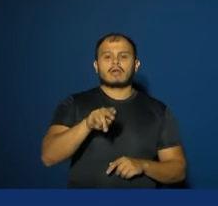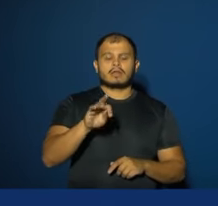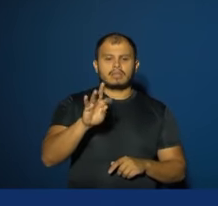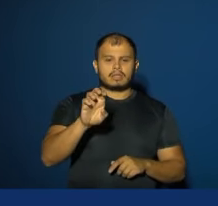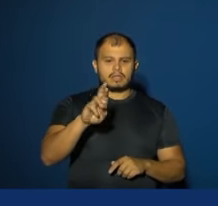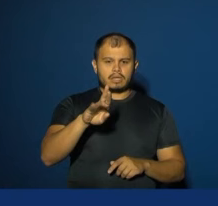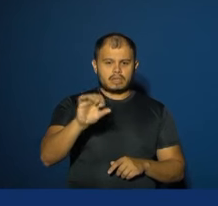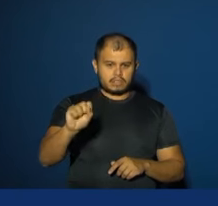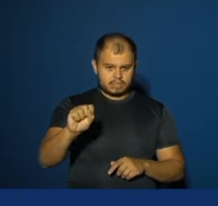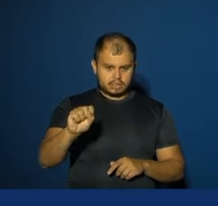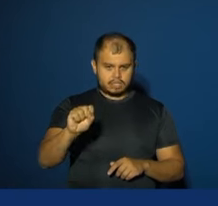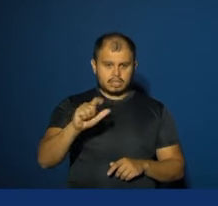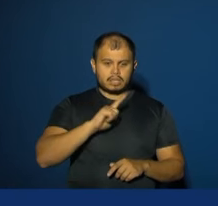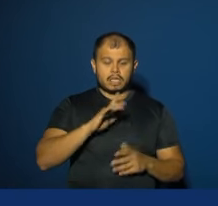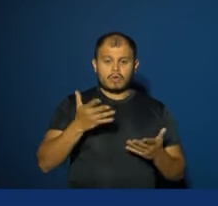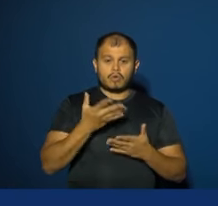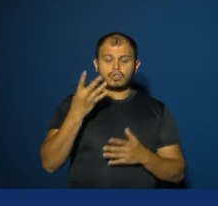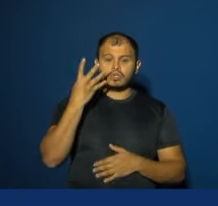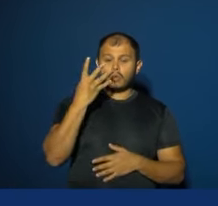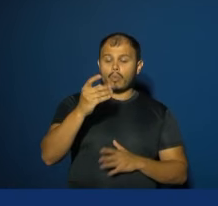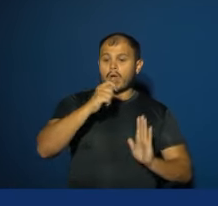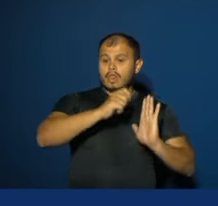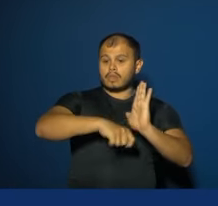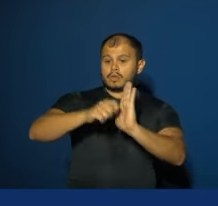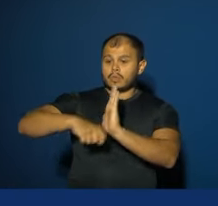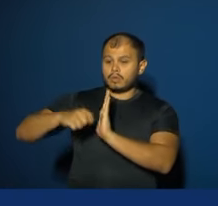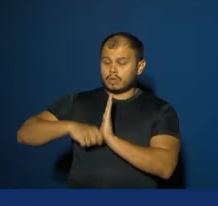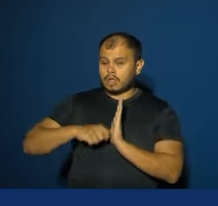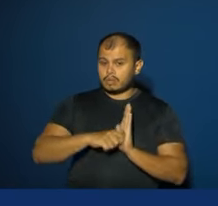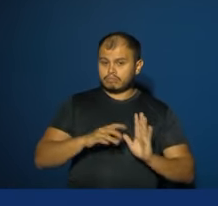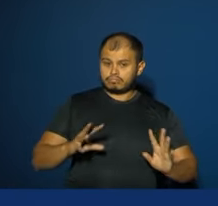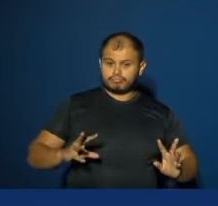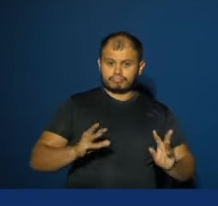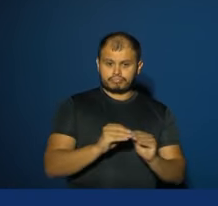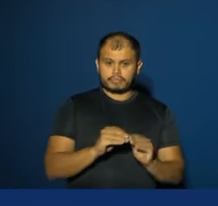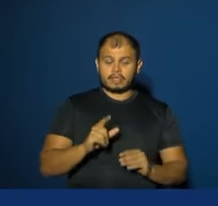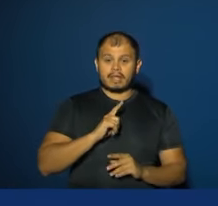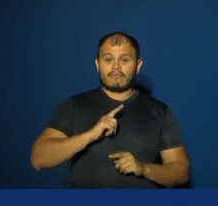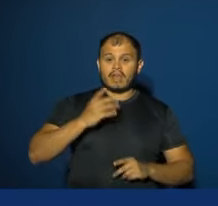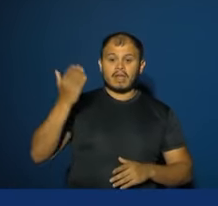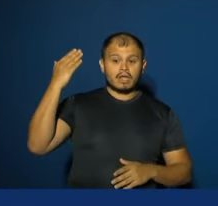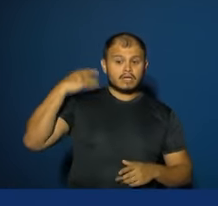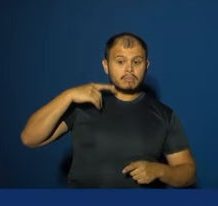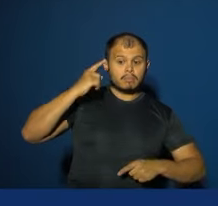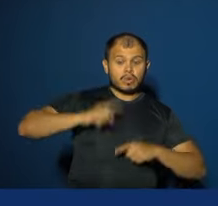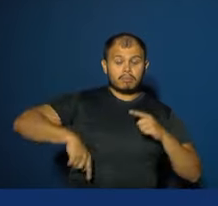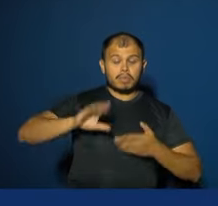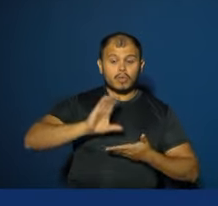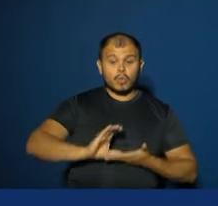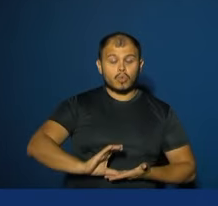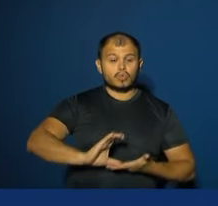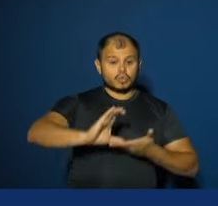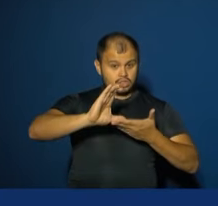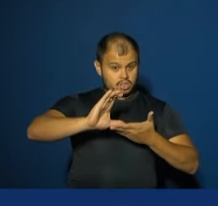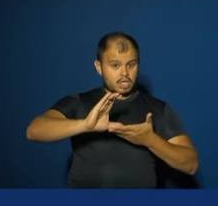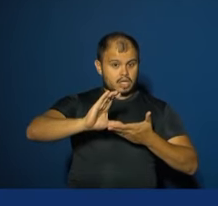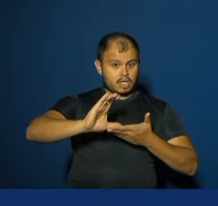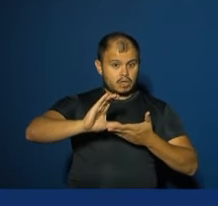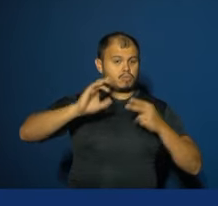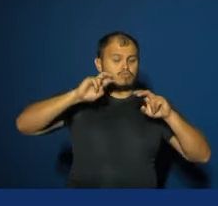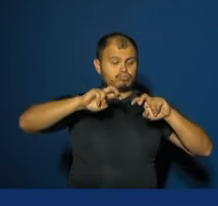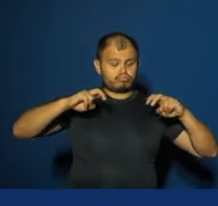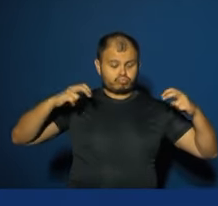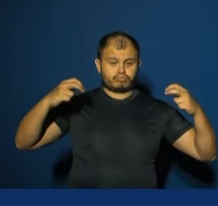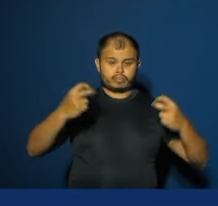artérias arteres tem quatro contratos desses em otimização artérias estava proibida pelo conselho pelo seu